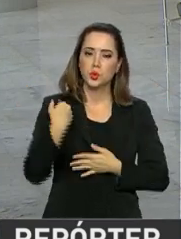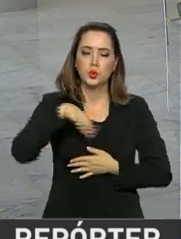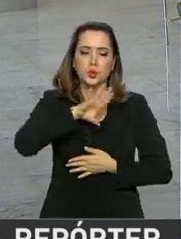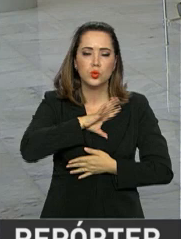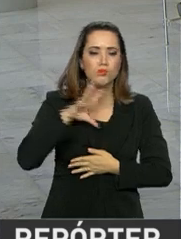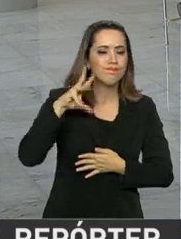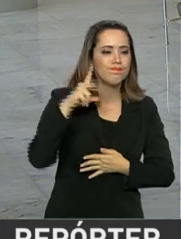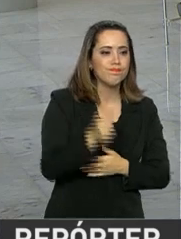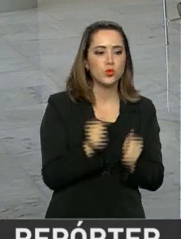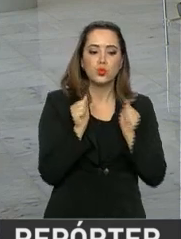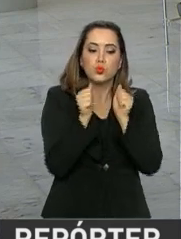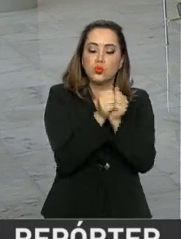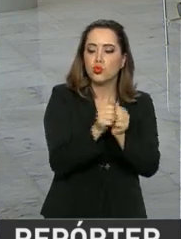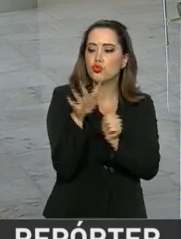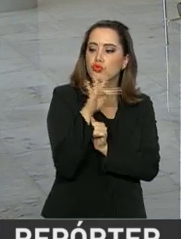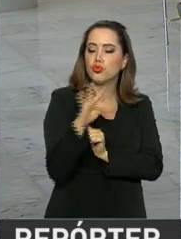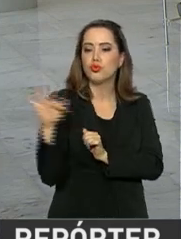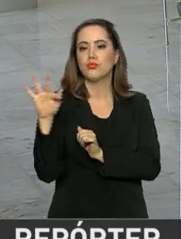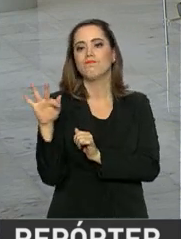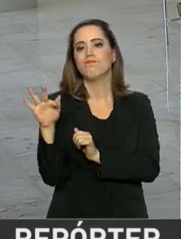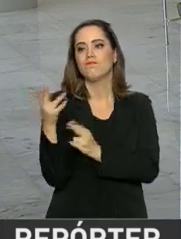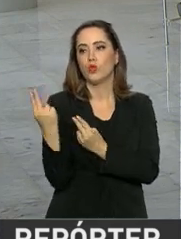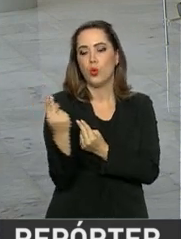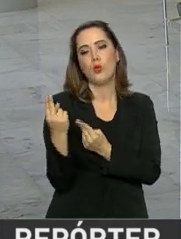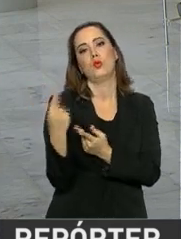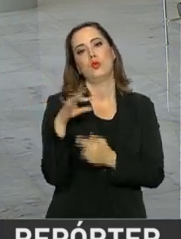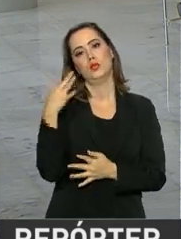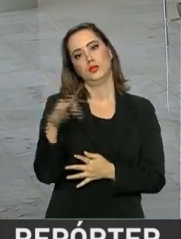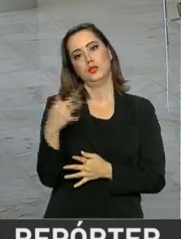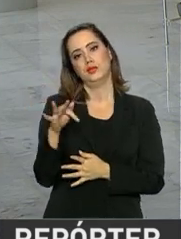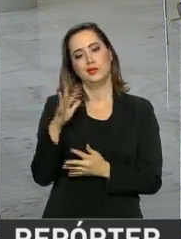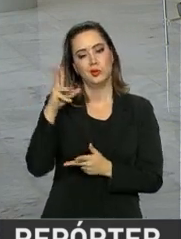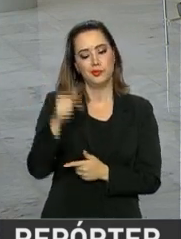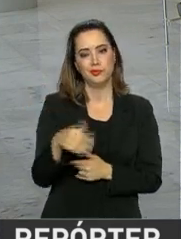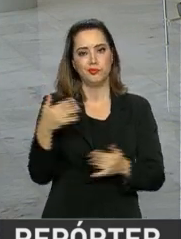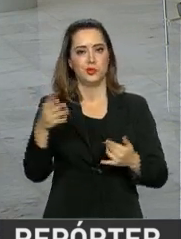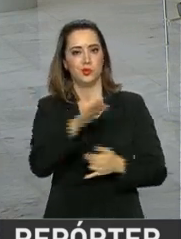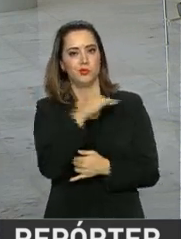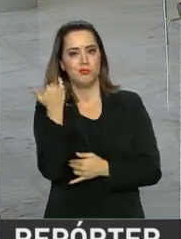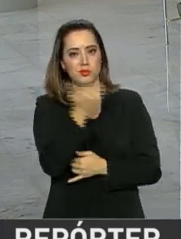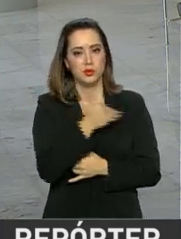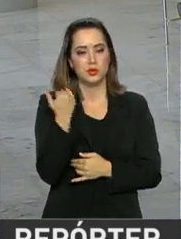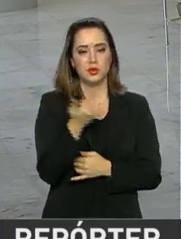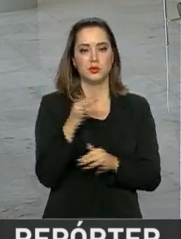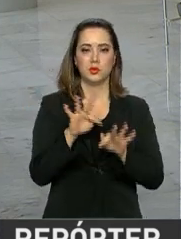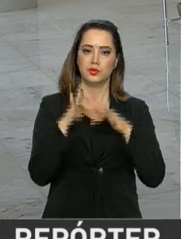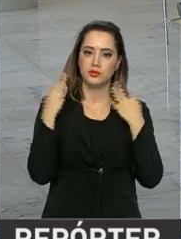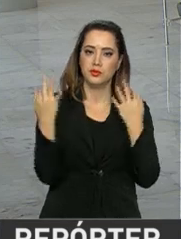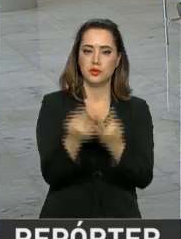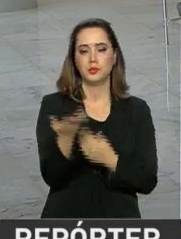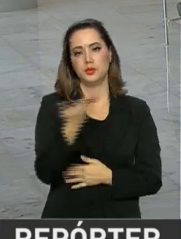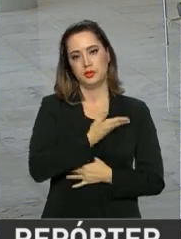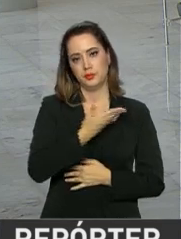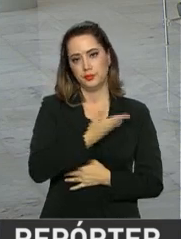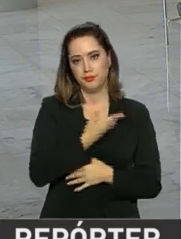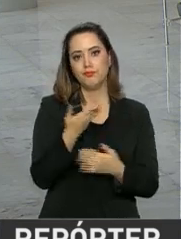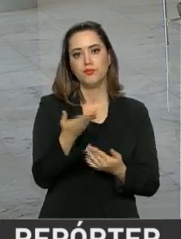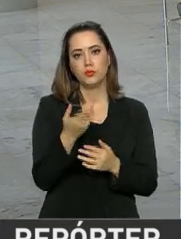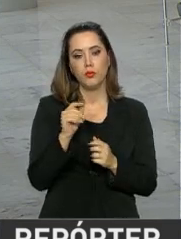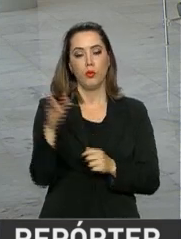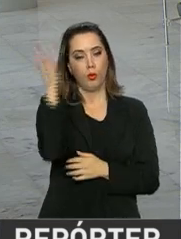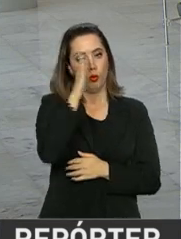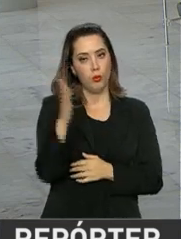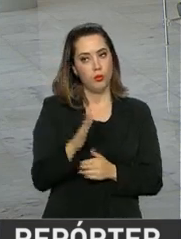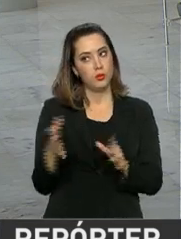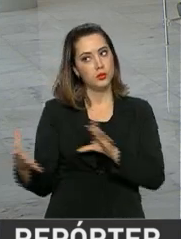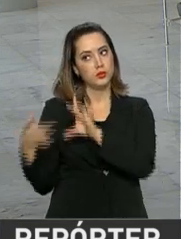todos franceses, irmãos na dor e solidariedade a todos os mortos e feridos, suas famílias e amigos. E que o Brasil se une a todos